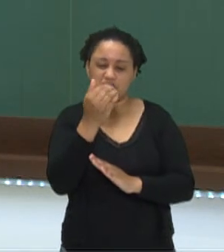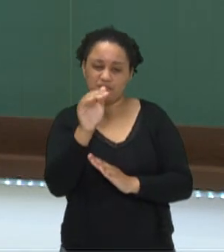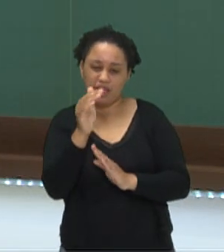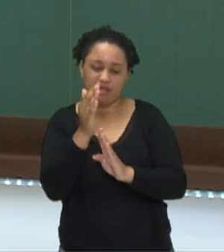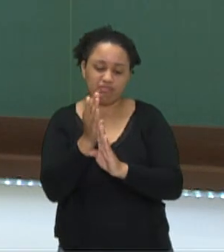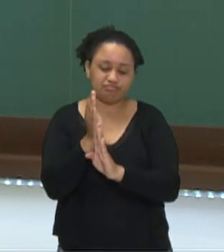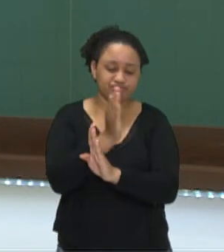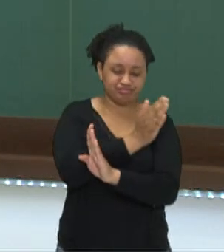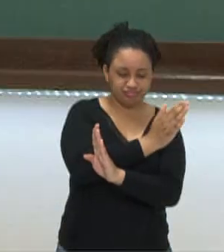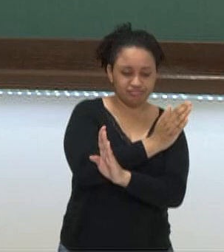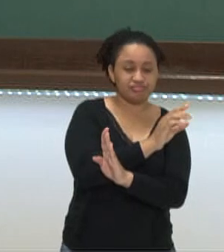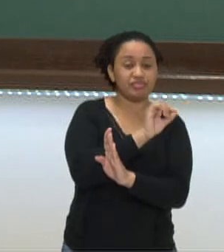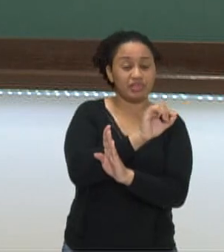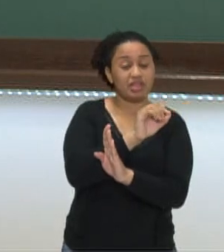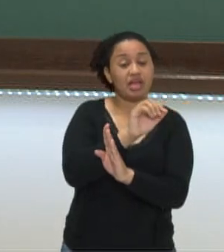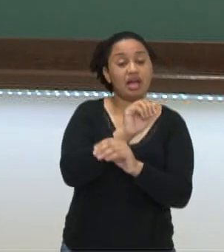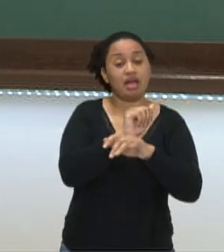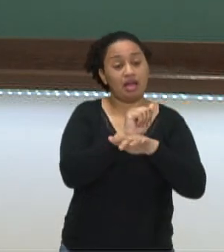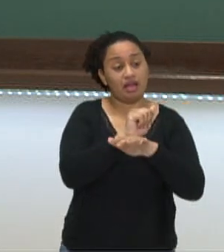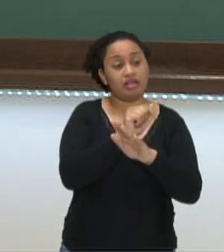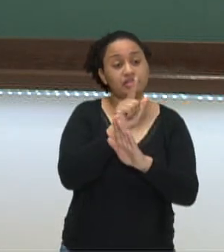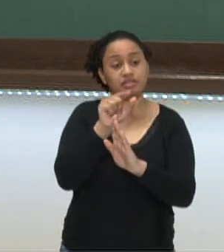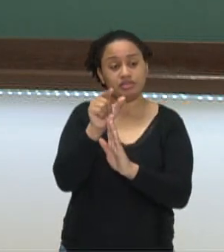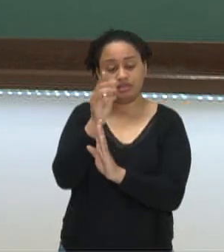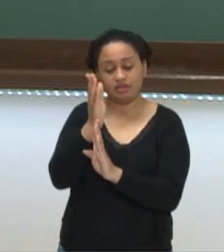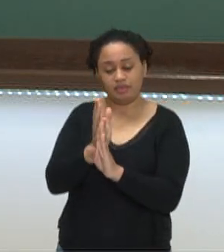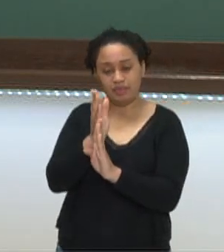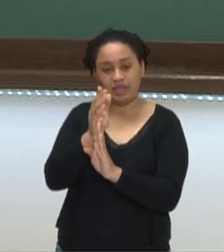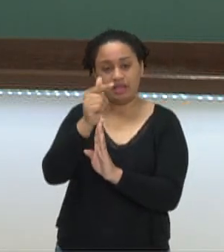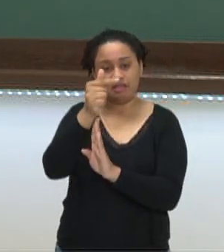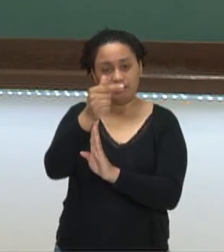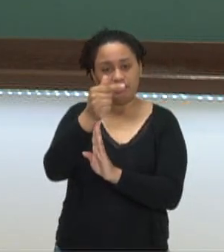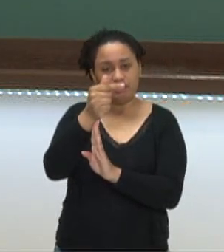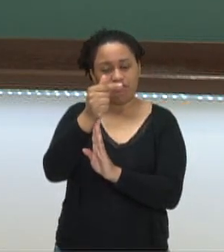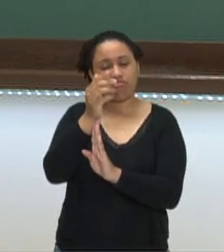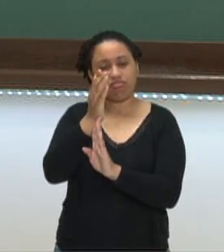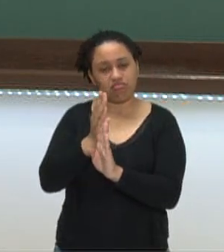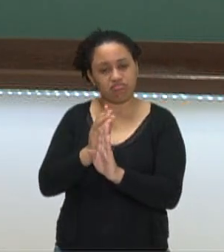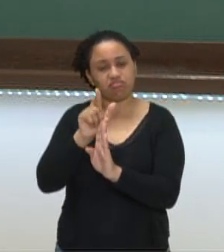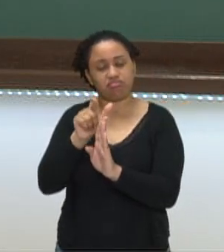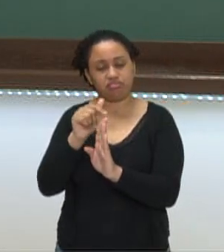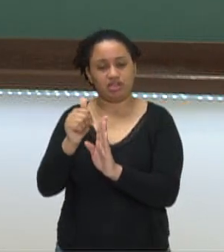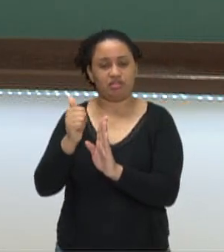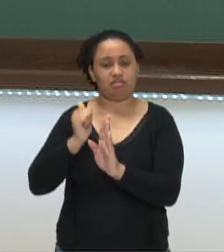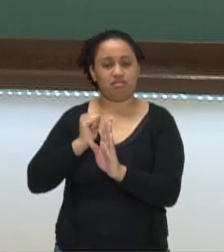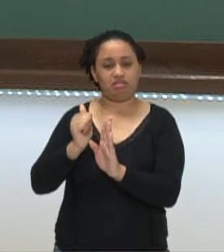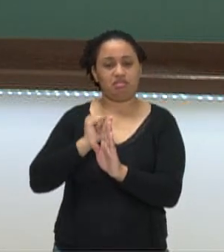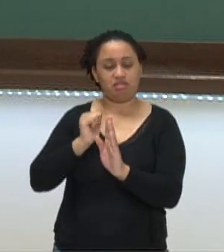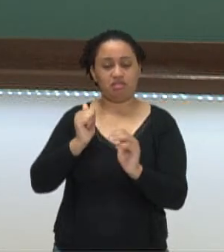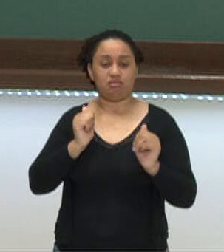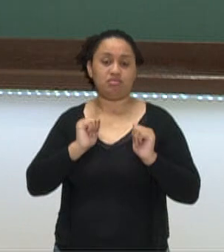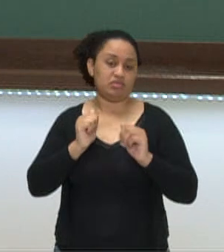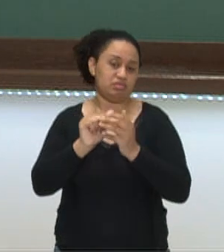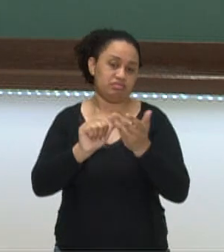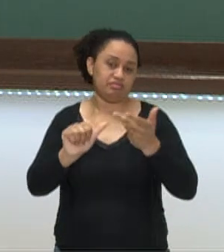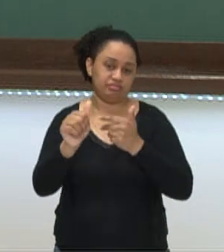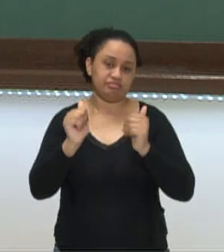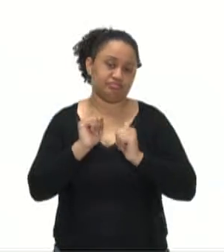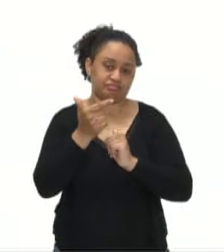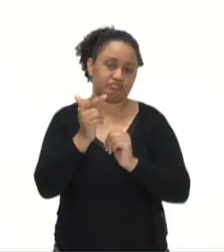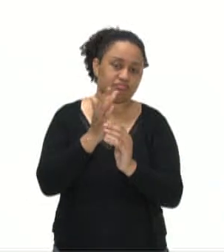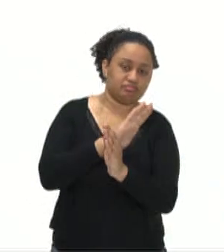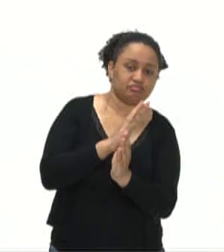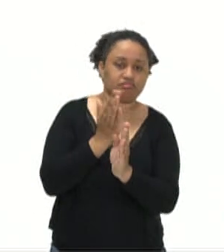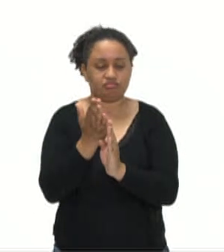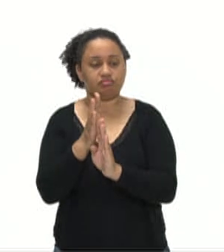6,5 são os ácidos. Nessa classificação aqui no 7 ali são as substâncias neutras e